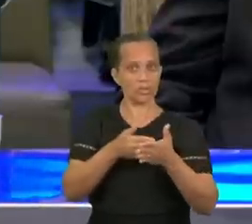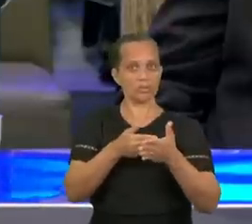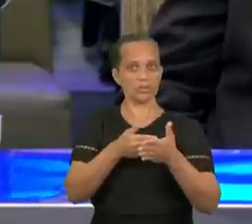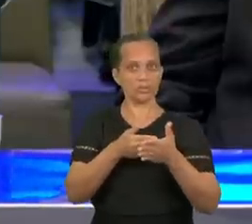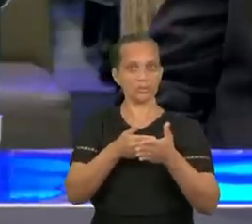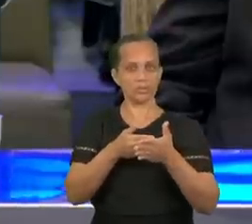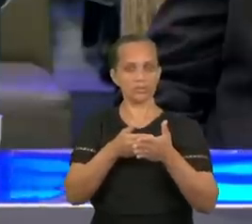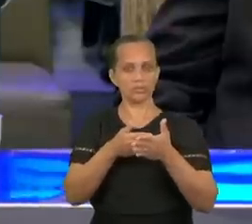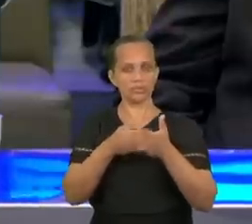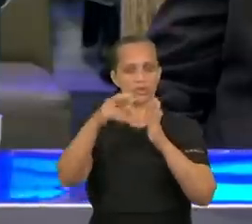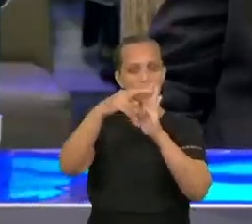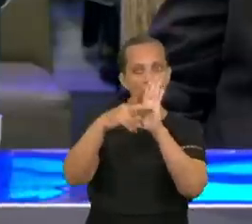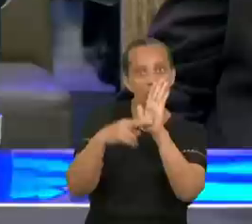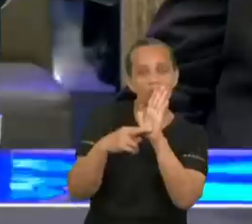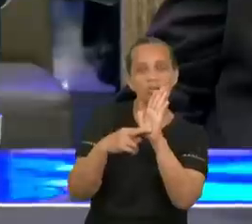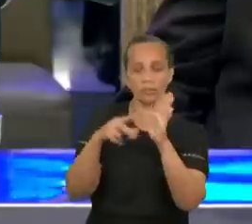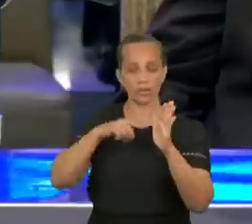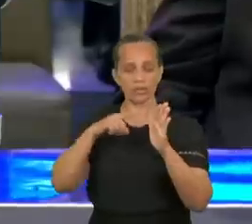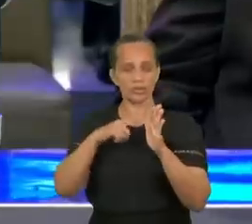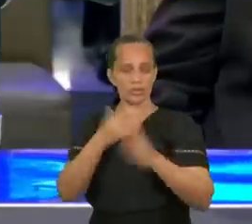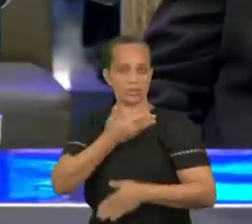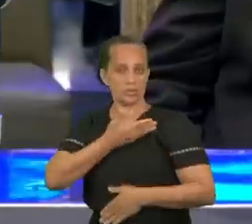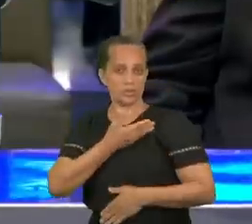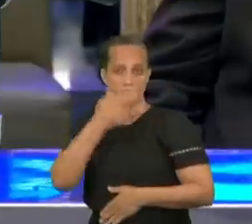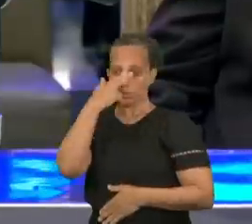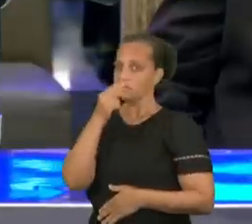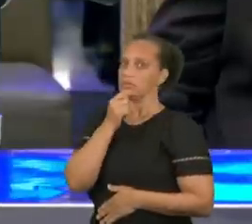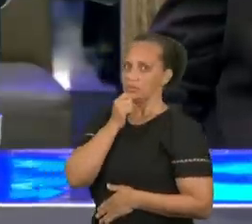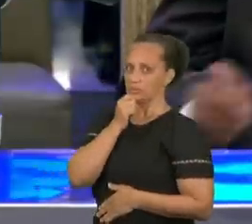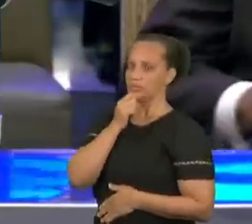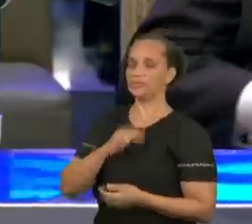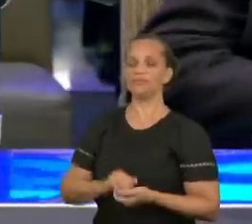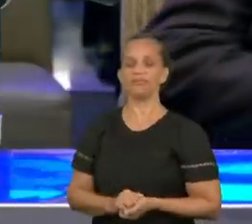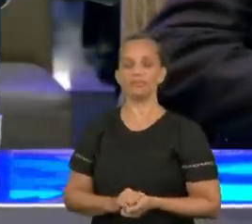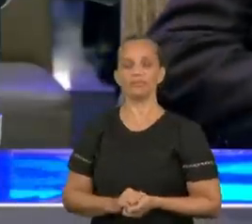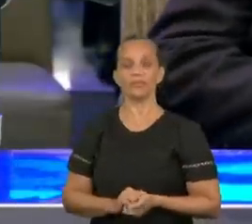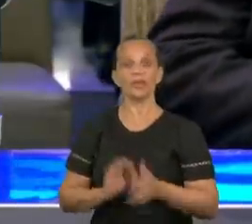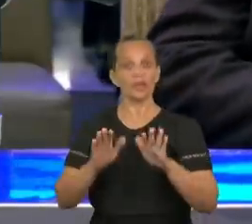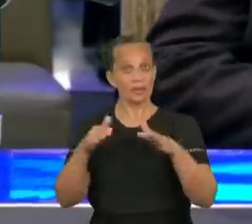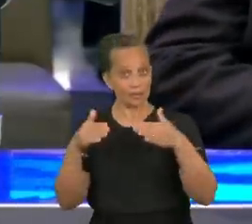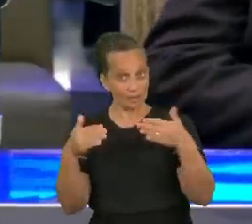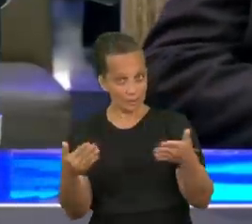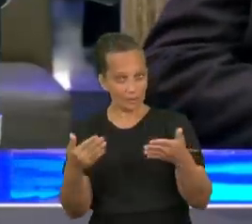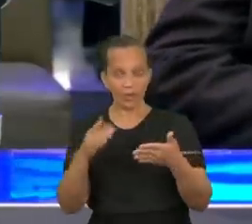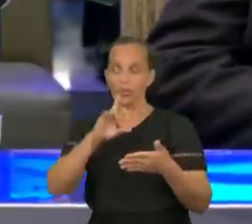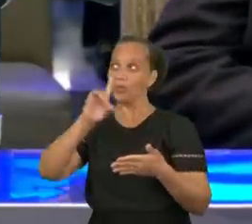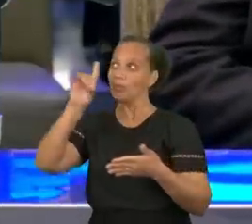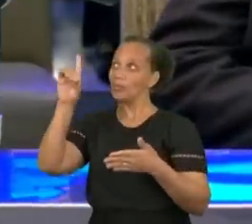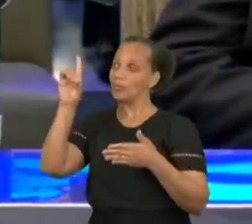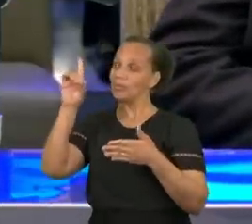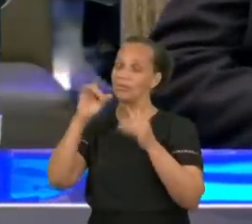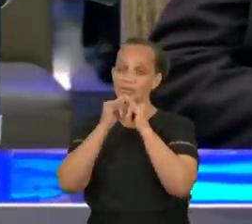paradigmas para que você Estabeleça uma amizade com um incrédulo diz assim portanto assim diz o senhor